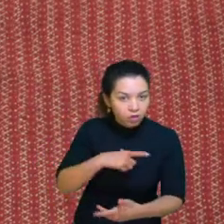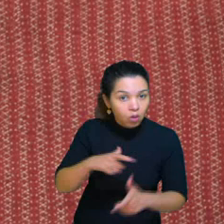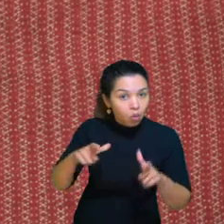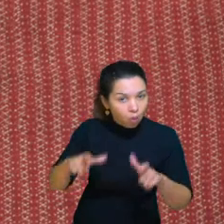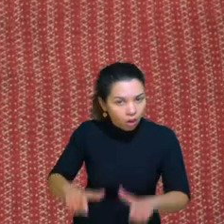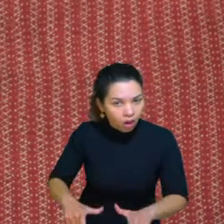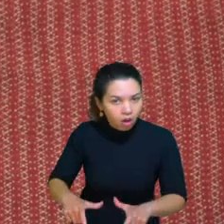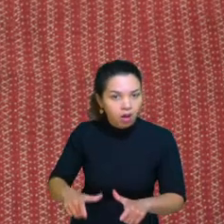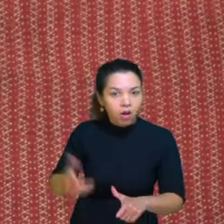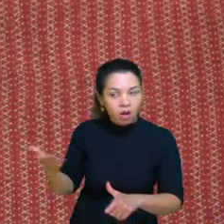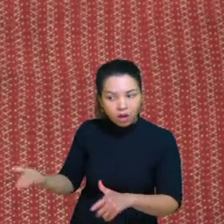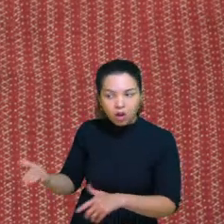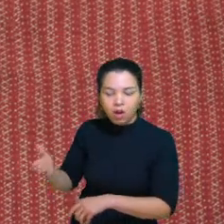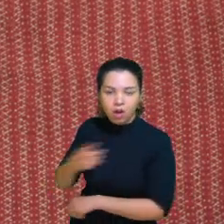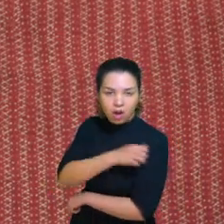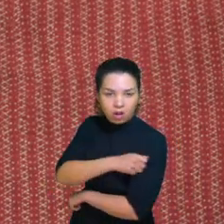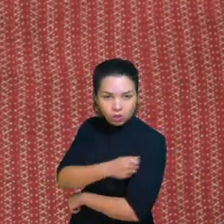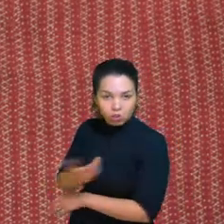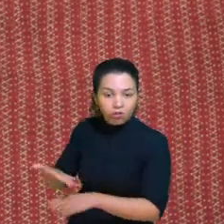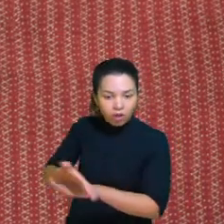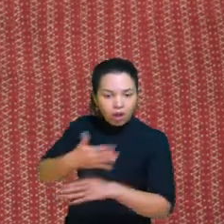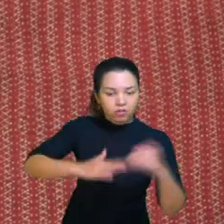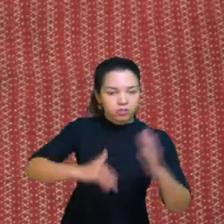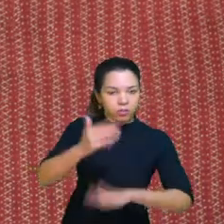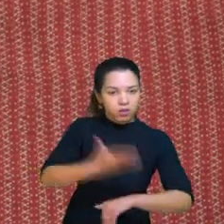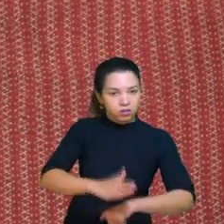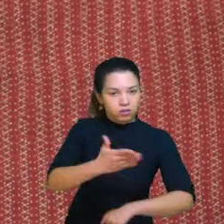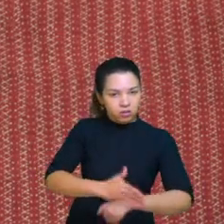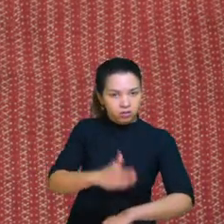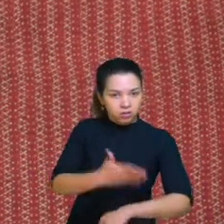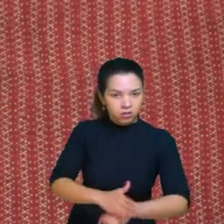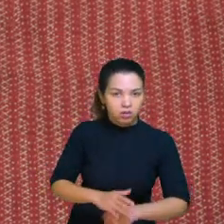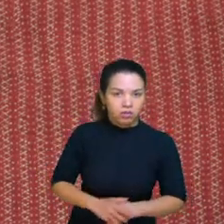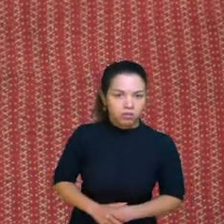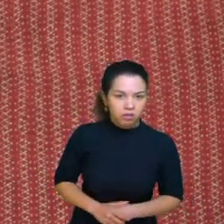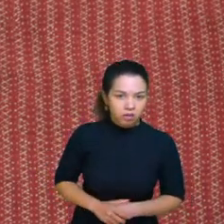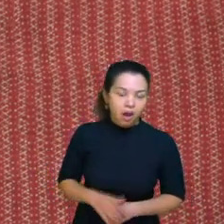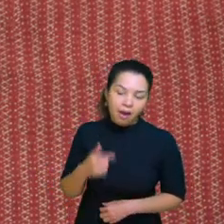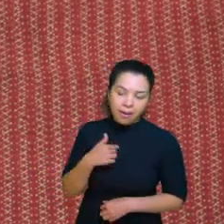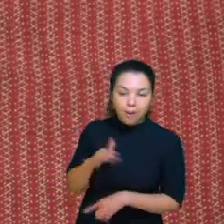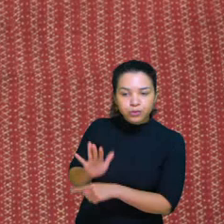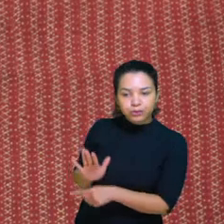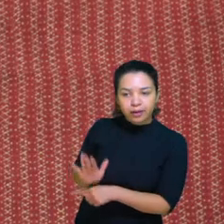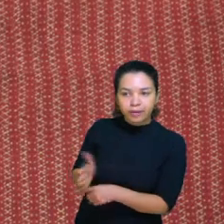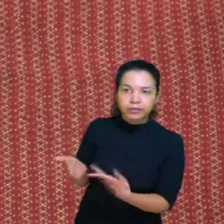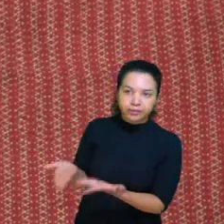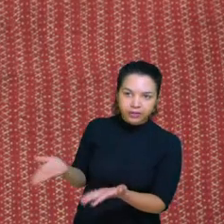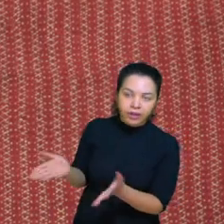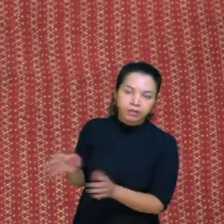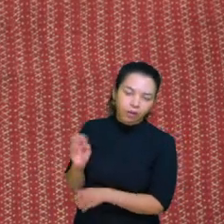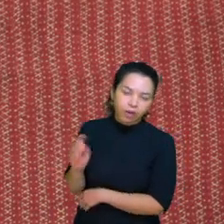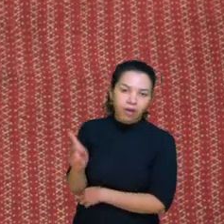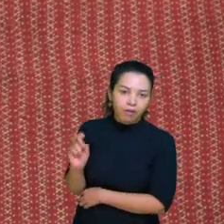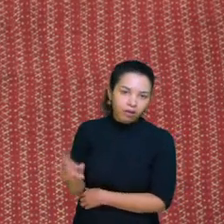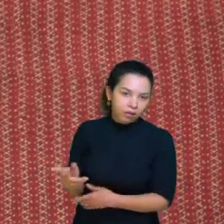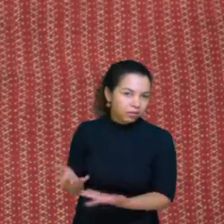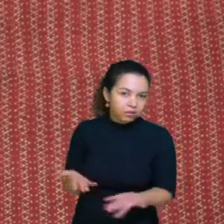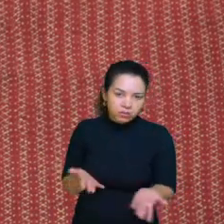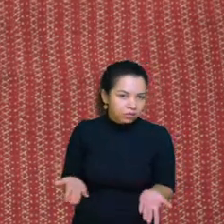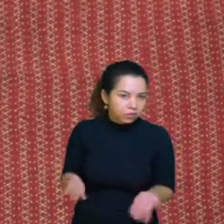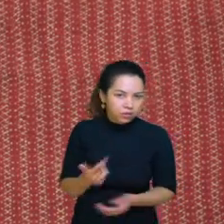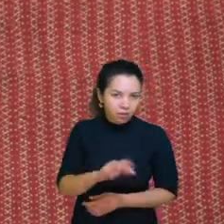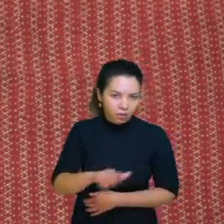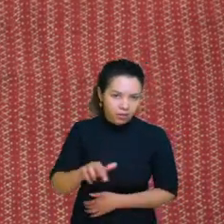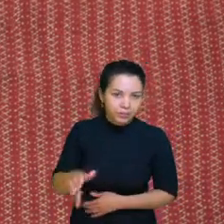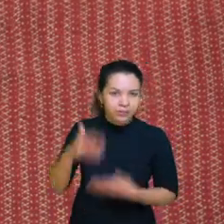que os alunos pra tá e não o entendimento de que é um favor que eles estão fazendo paraas instituições formadoras Então